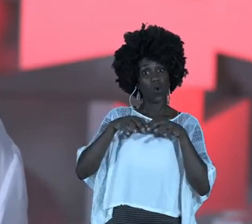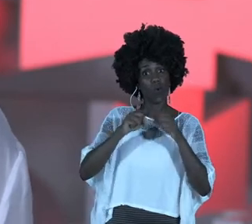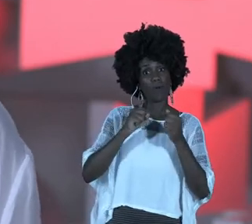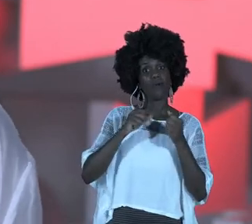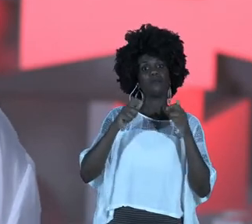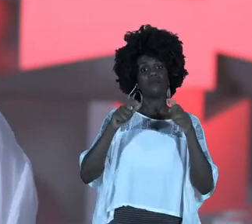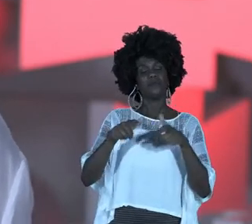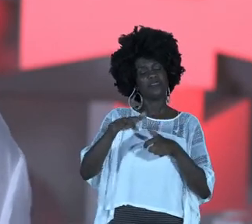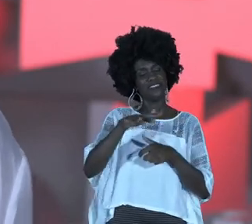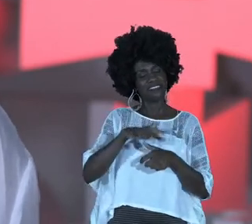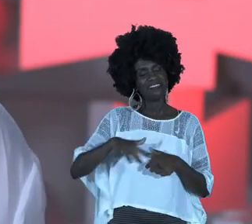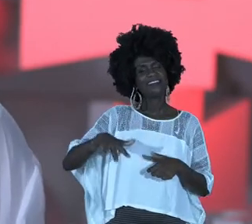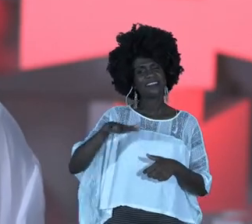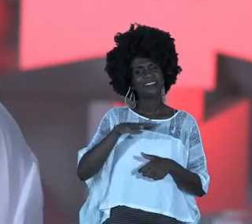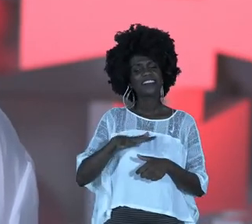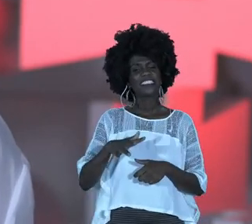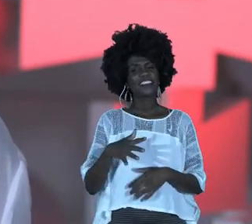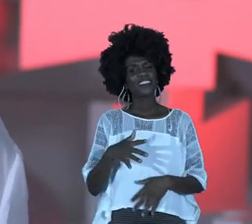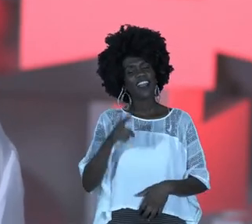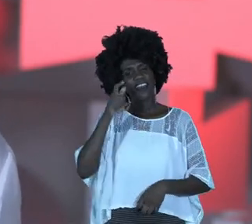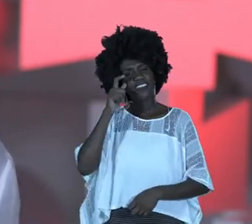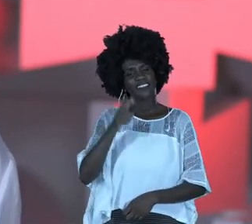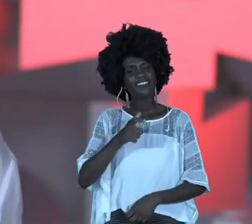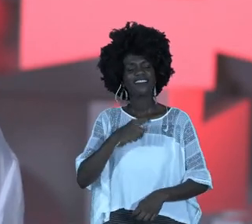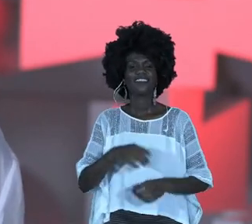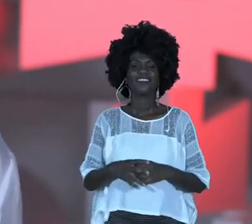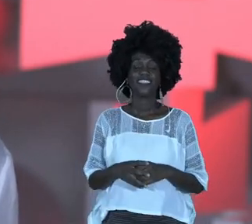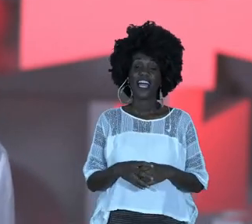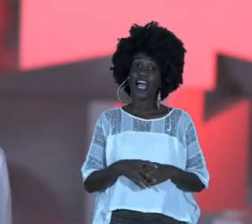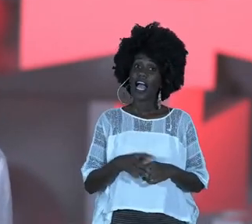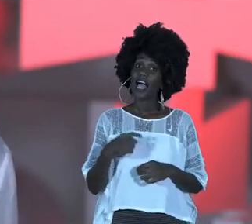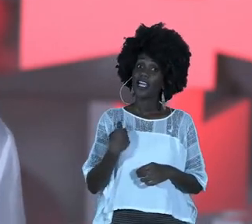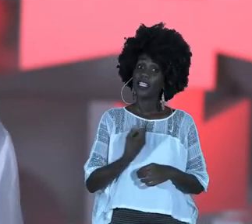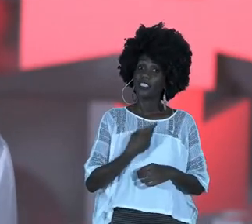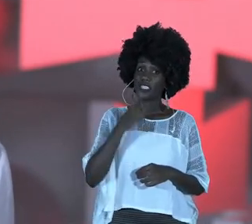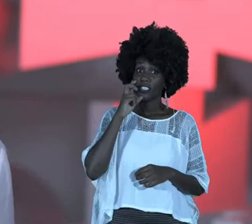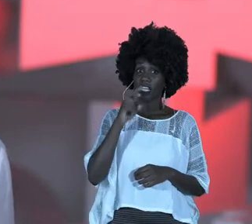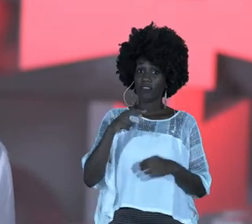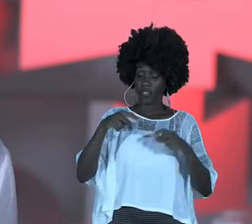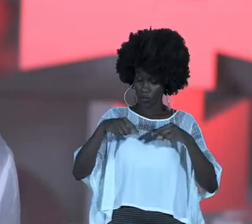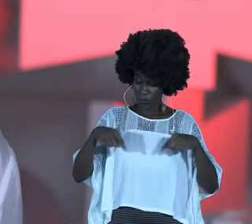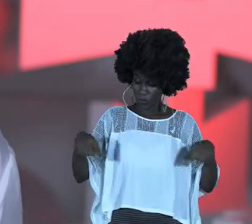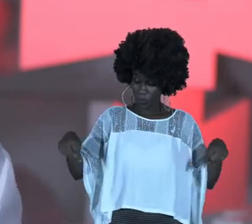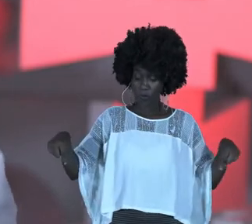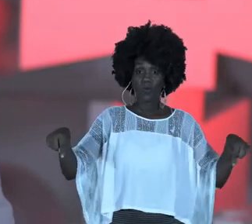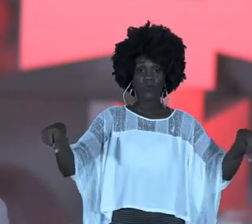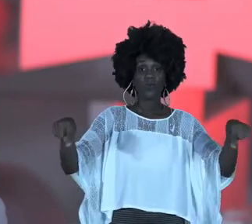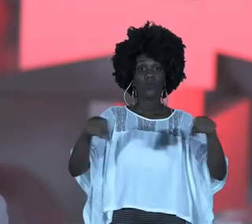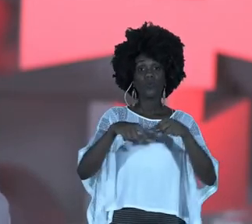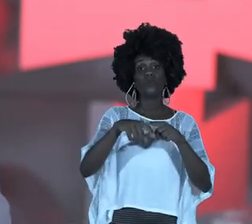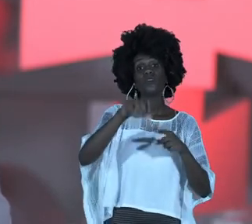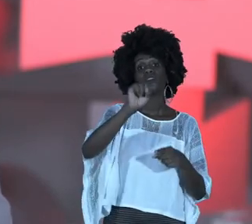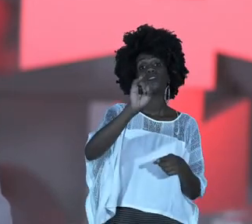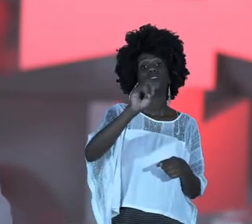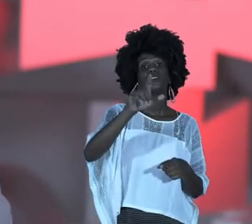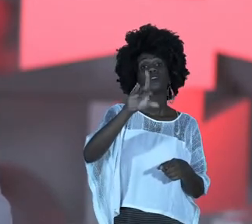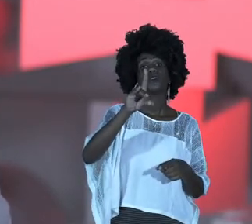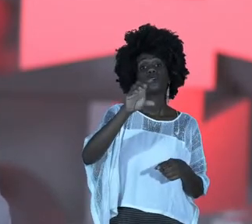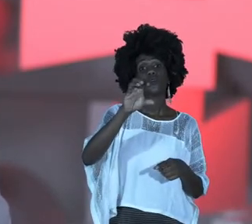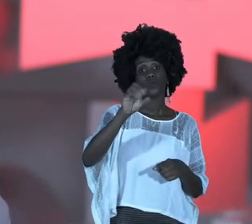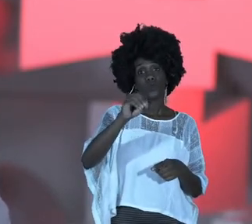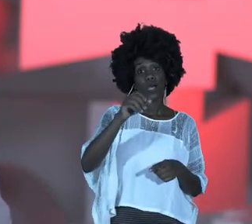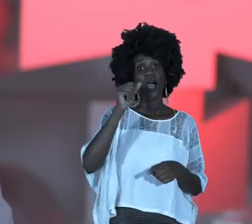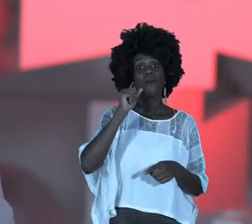espaço. Então, a gente está vendo esses cantos de Cildo Meirelles ocupados por